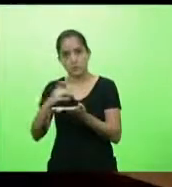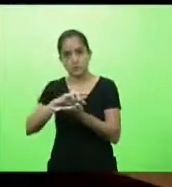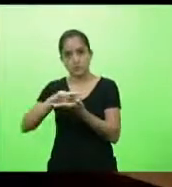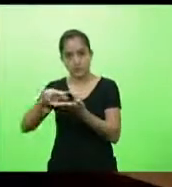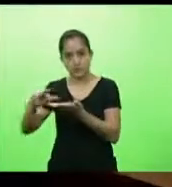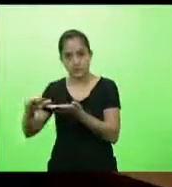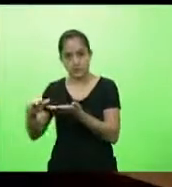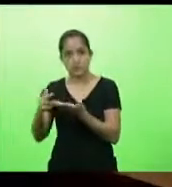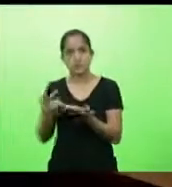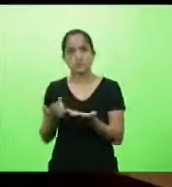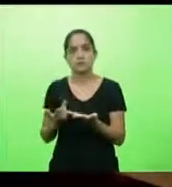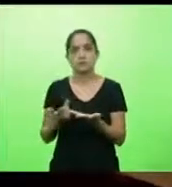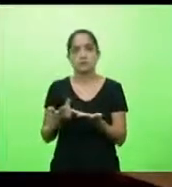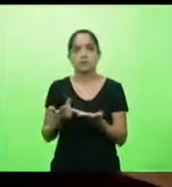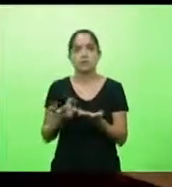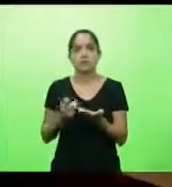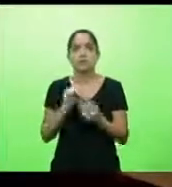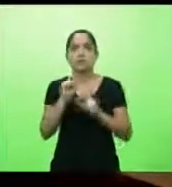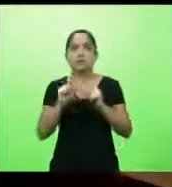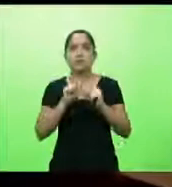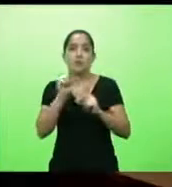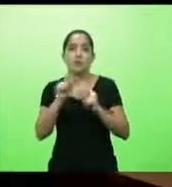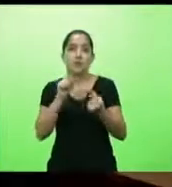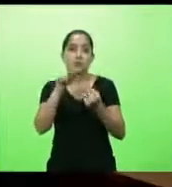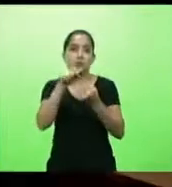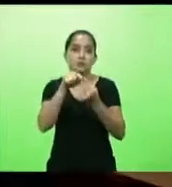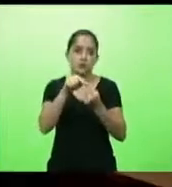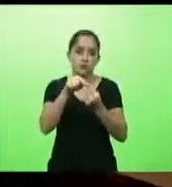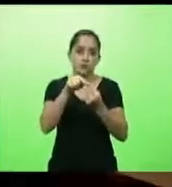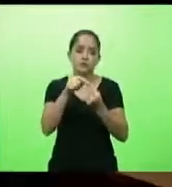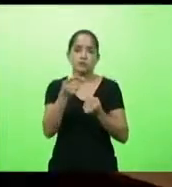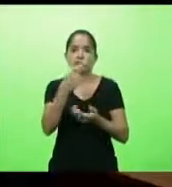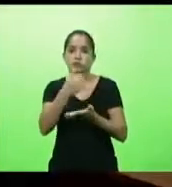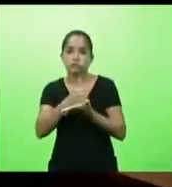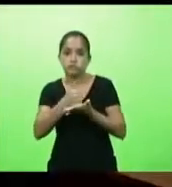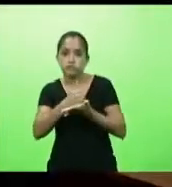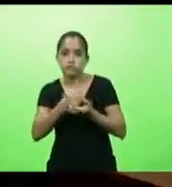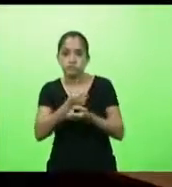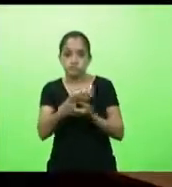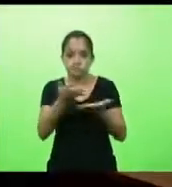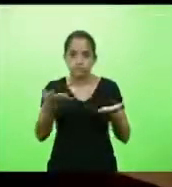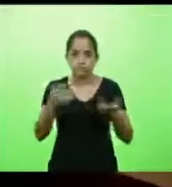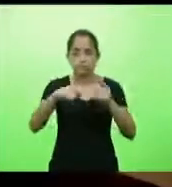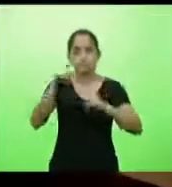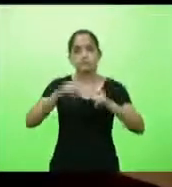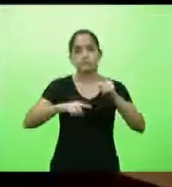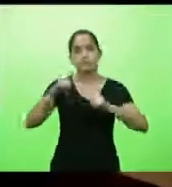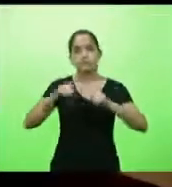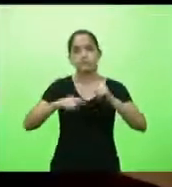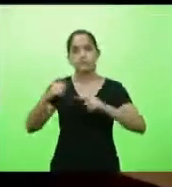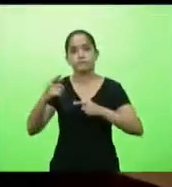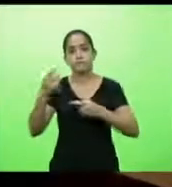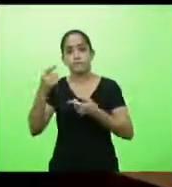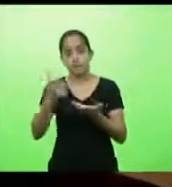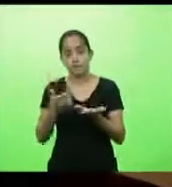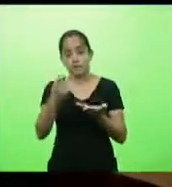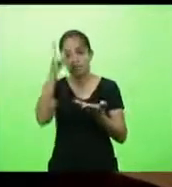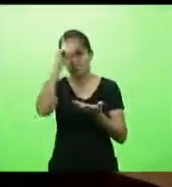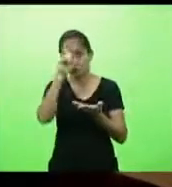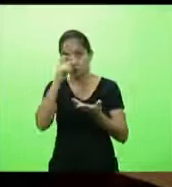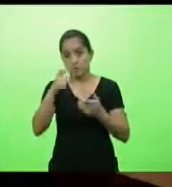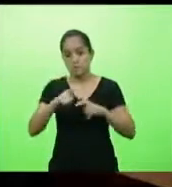sentido de, com isso, fornecimento de medicamentos e equipamentos para que outros hospitais possam